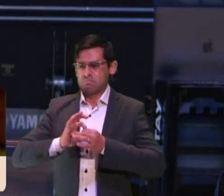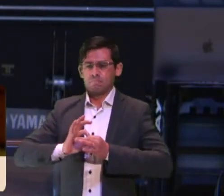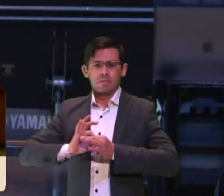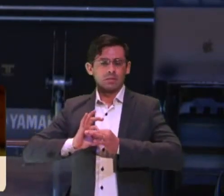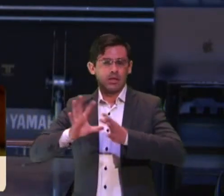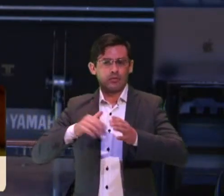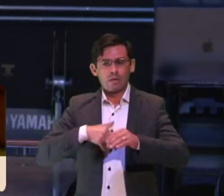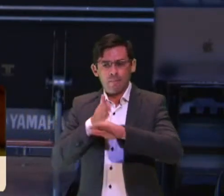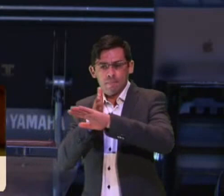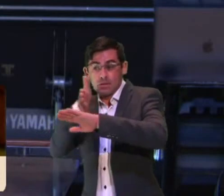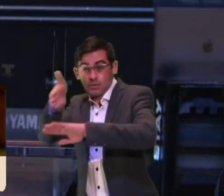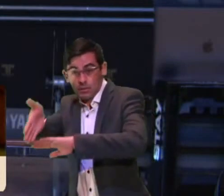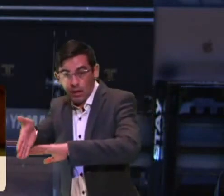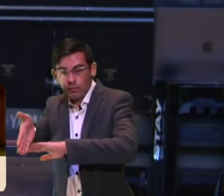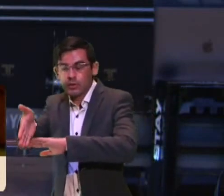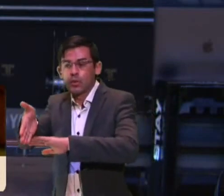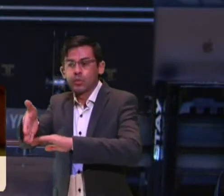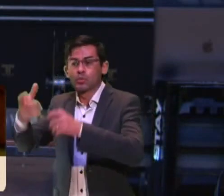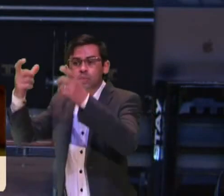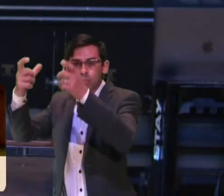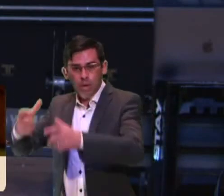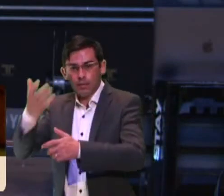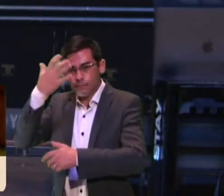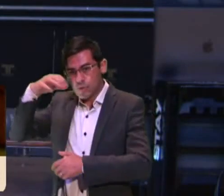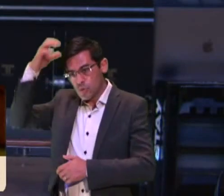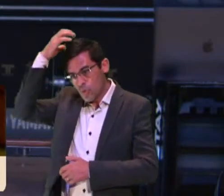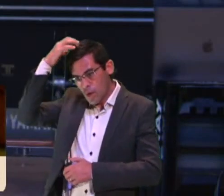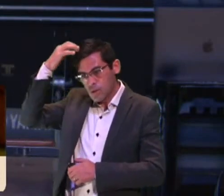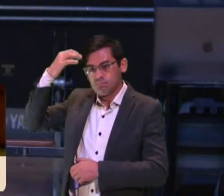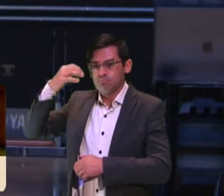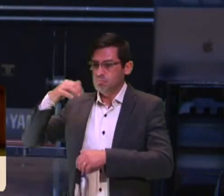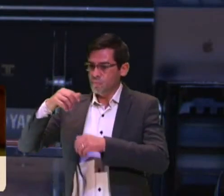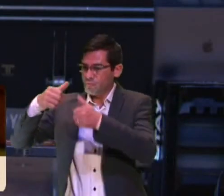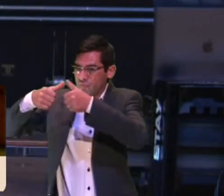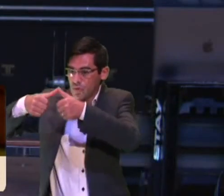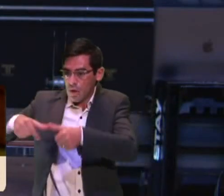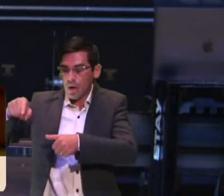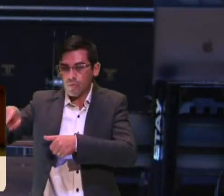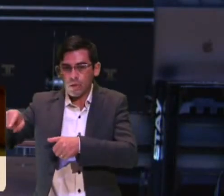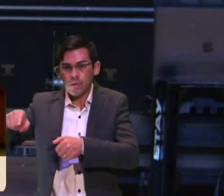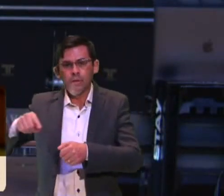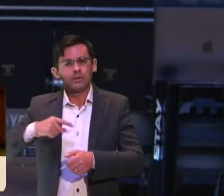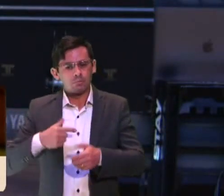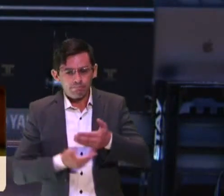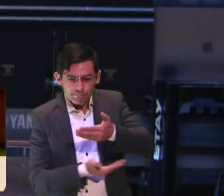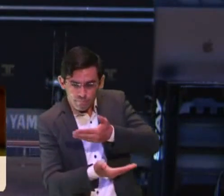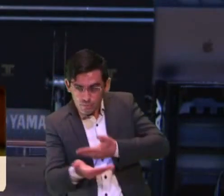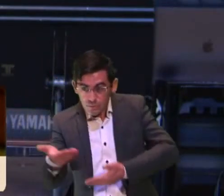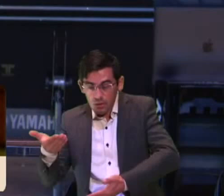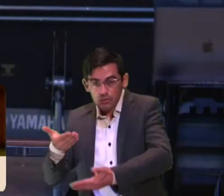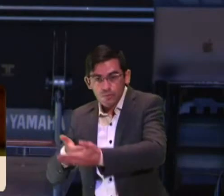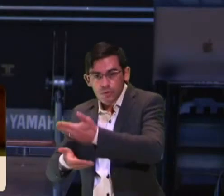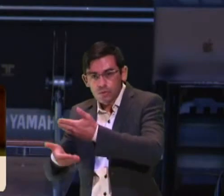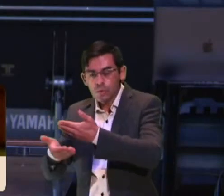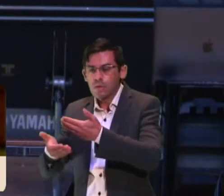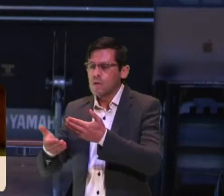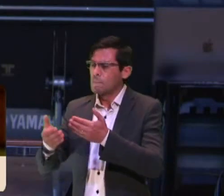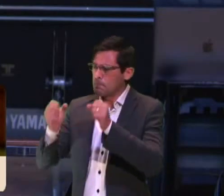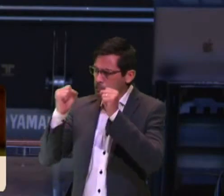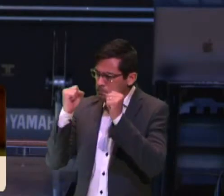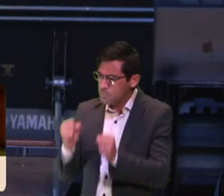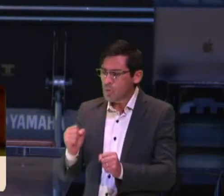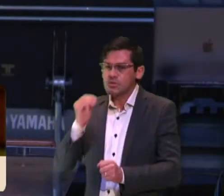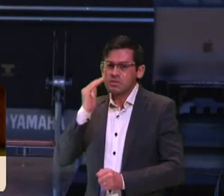entrava na sala aonde o rei governava. e ao servi-lo, ele pôde entender